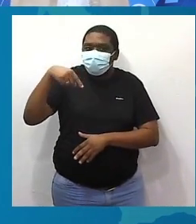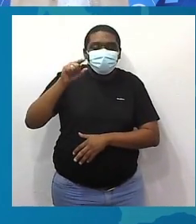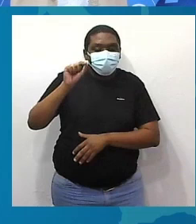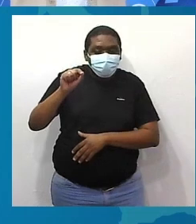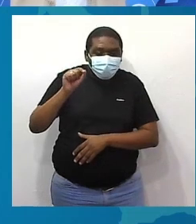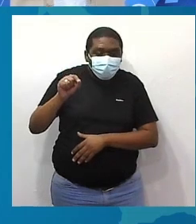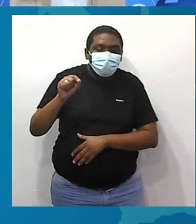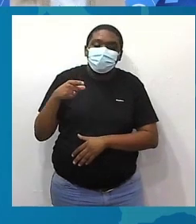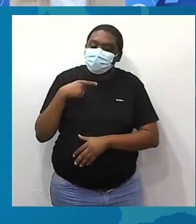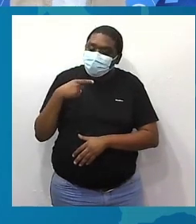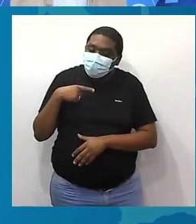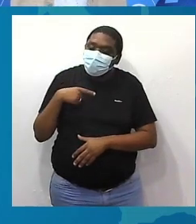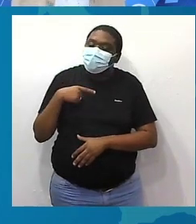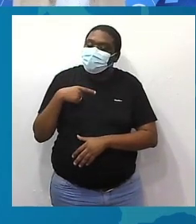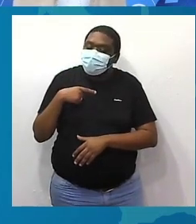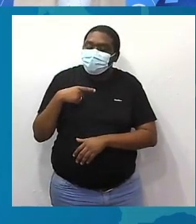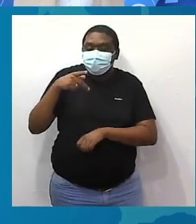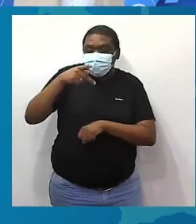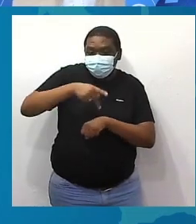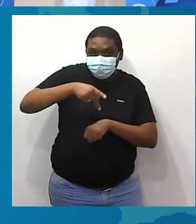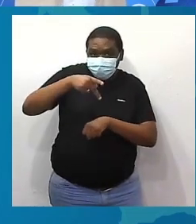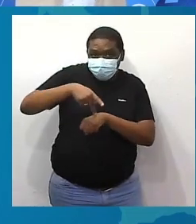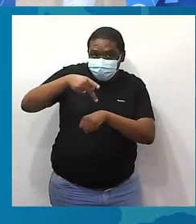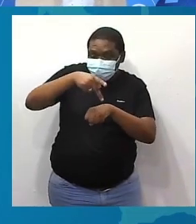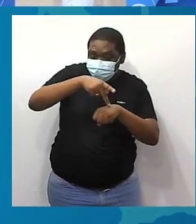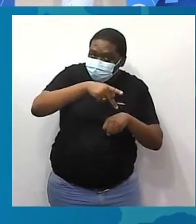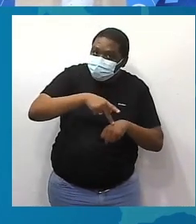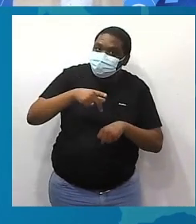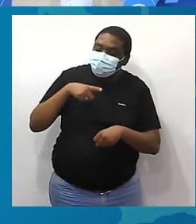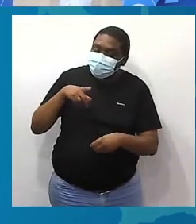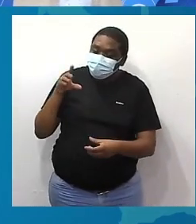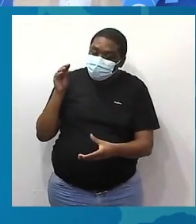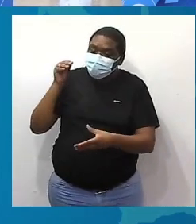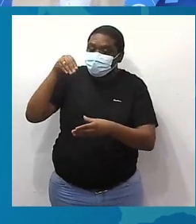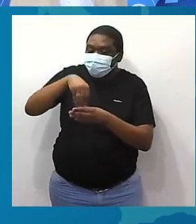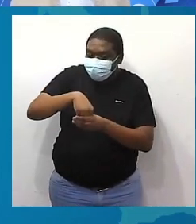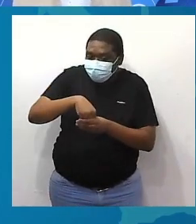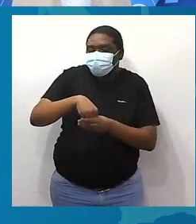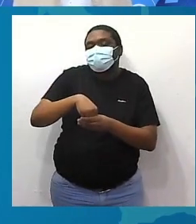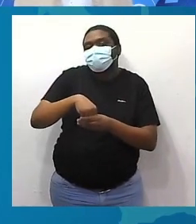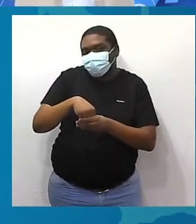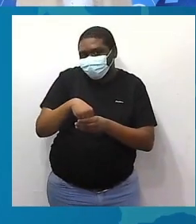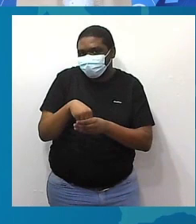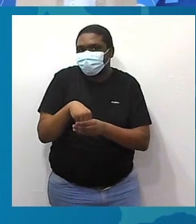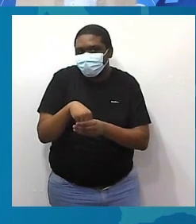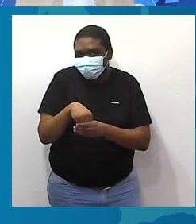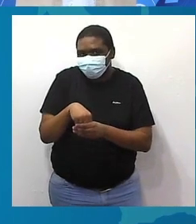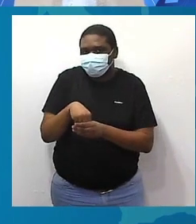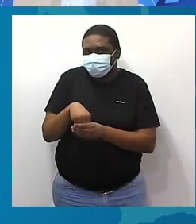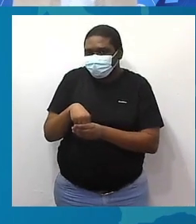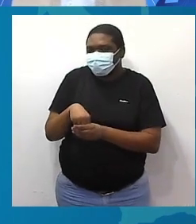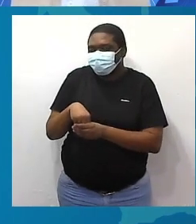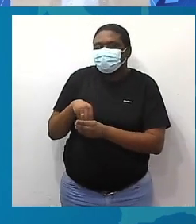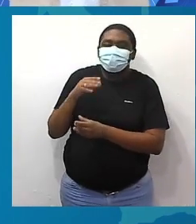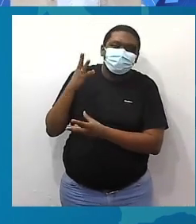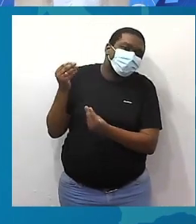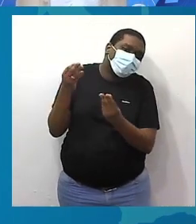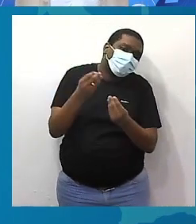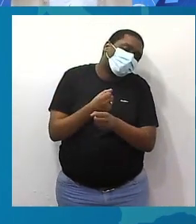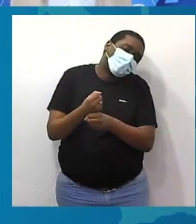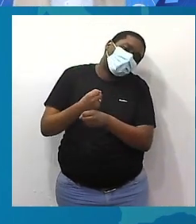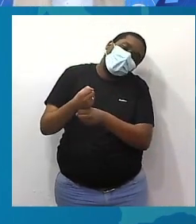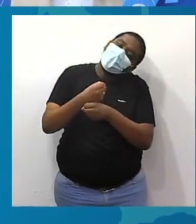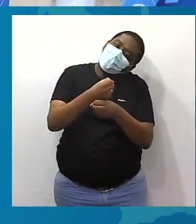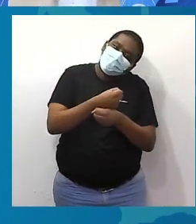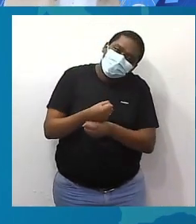por sedimentos que são depositados e compactados ali durante milhares e milhares de